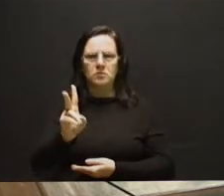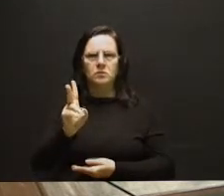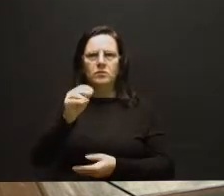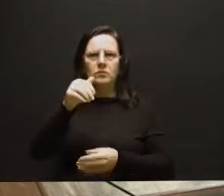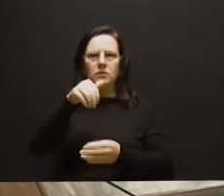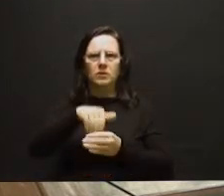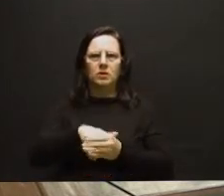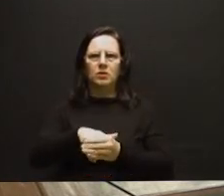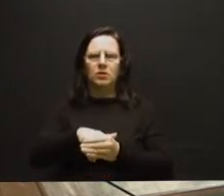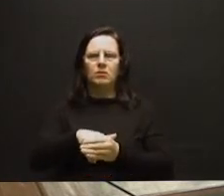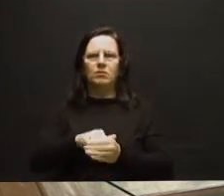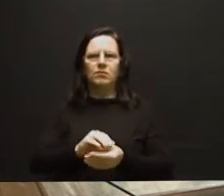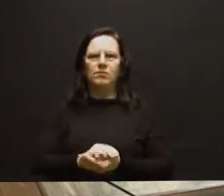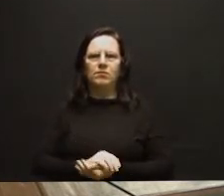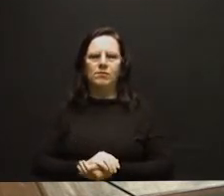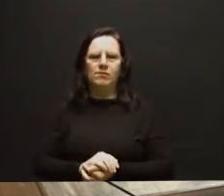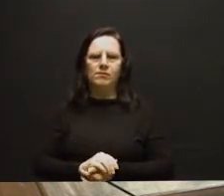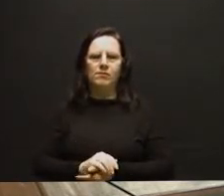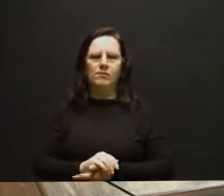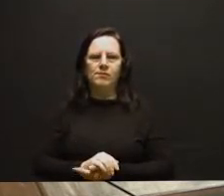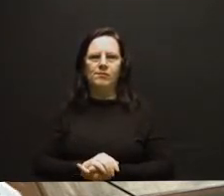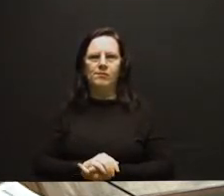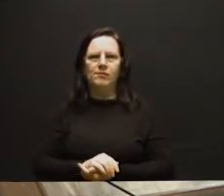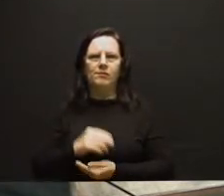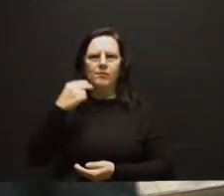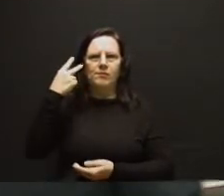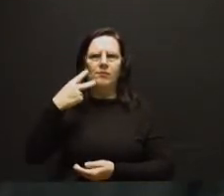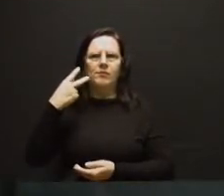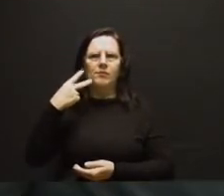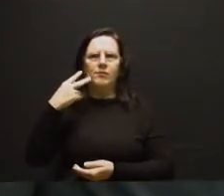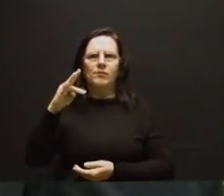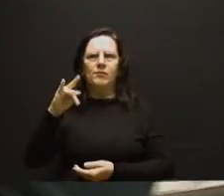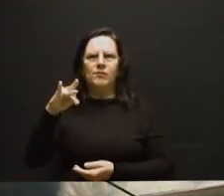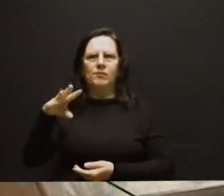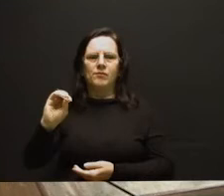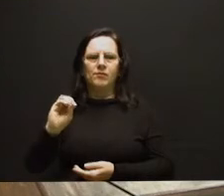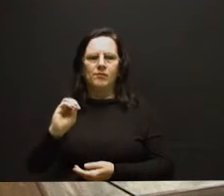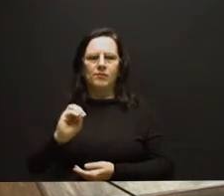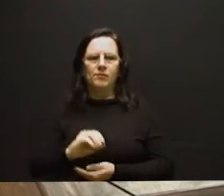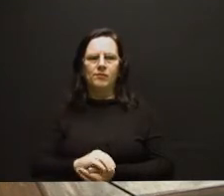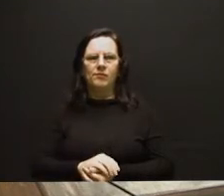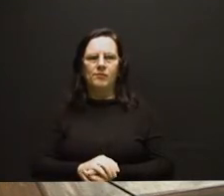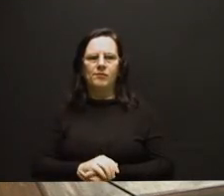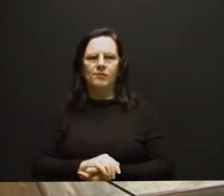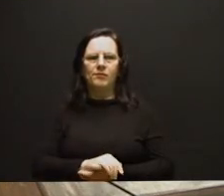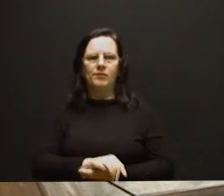votação a palavra vereador toninho vieira